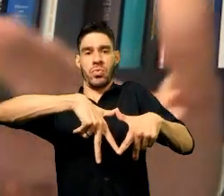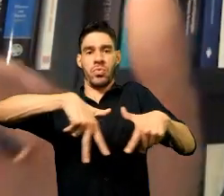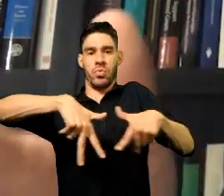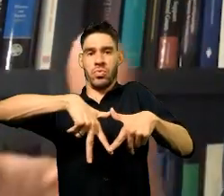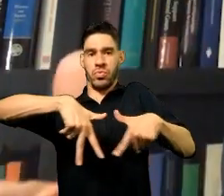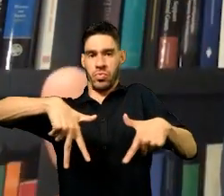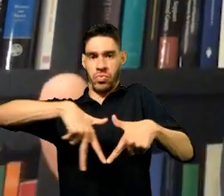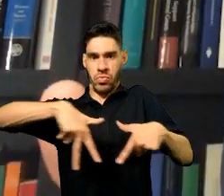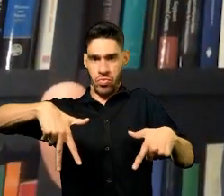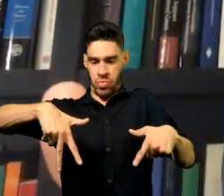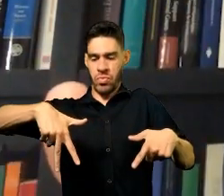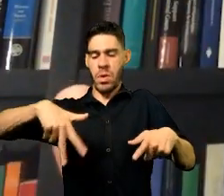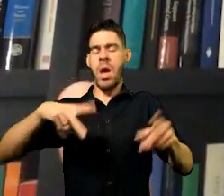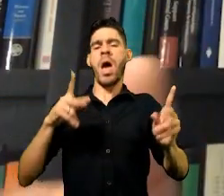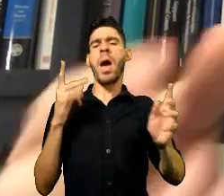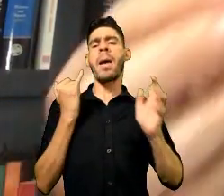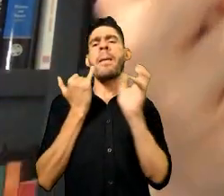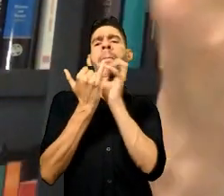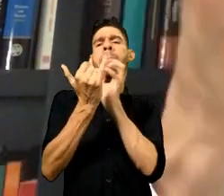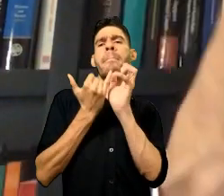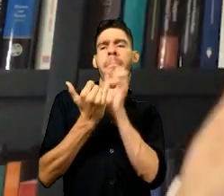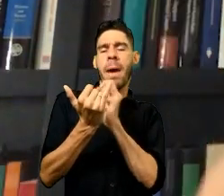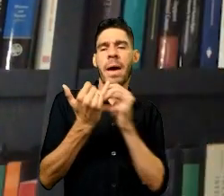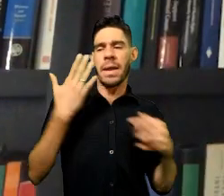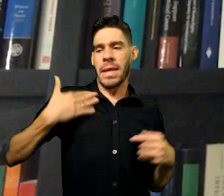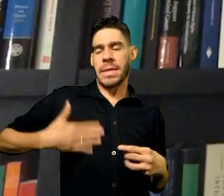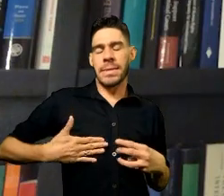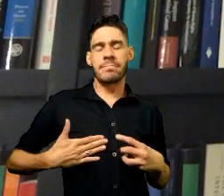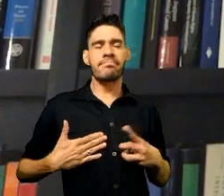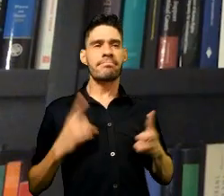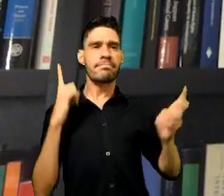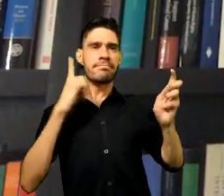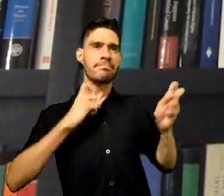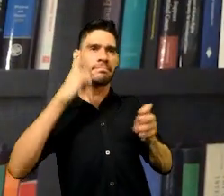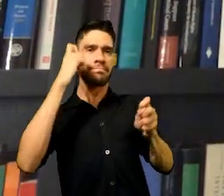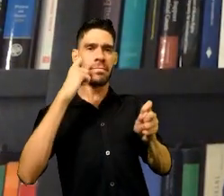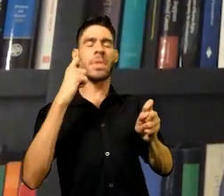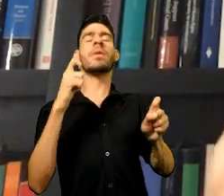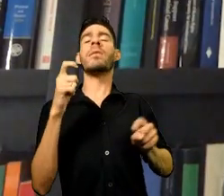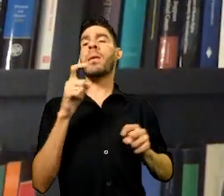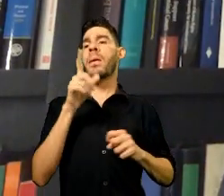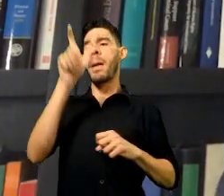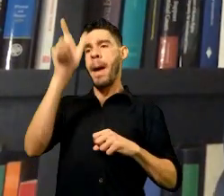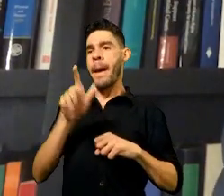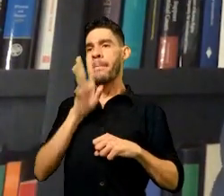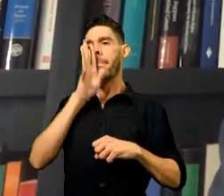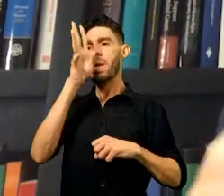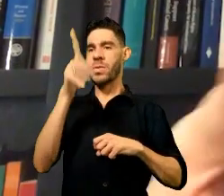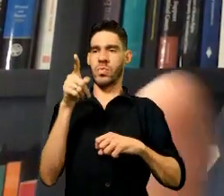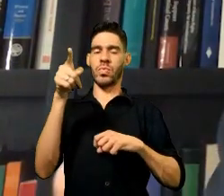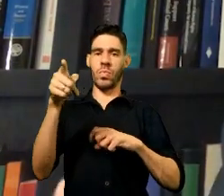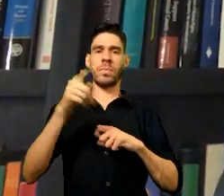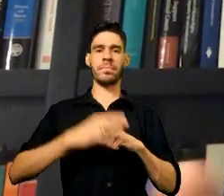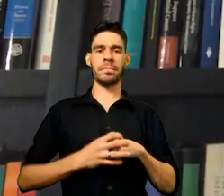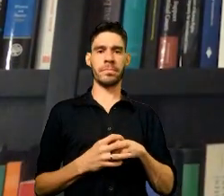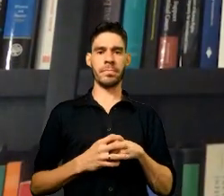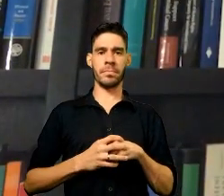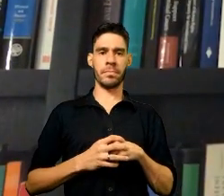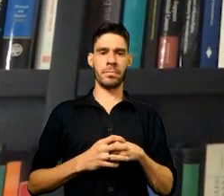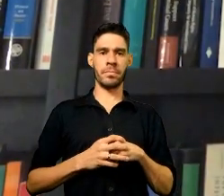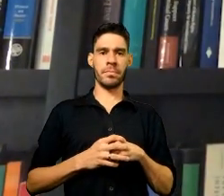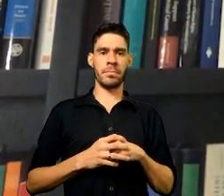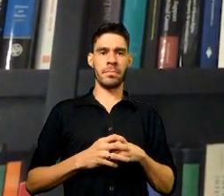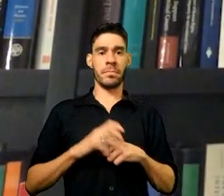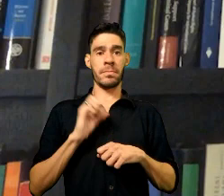colocar outras pessoas que guardem uma semelhança física com aquela pessoa que é o alvo